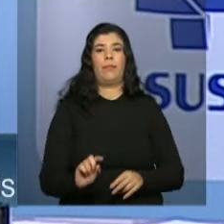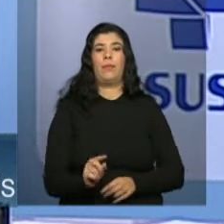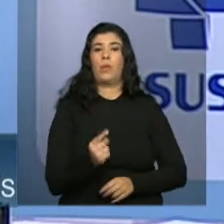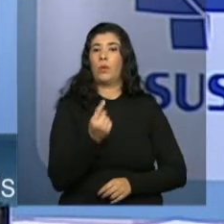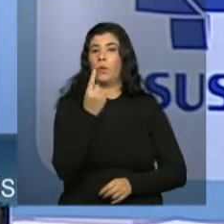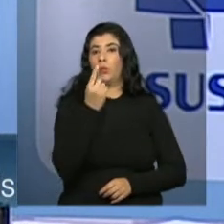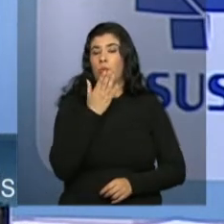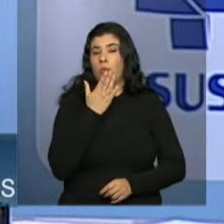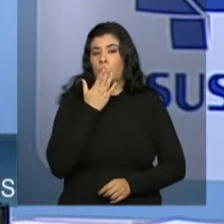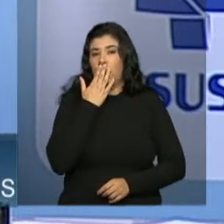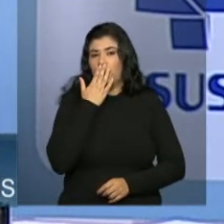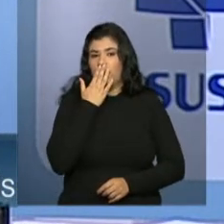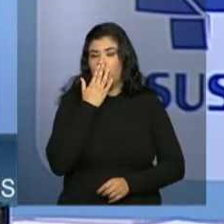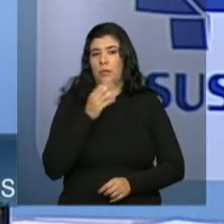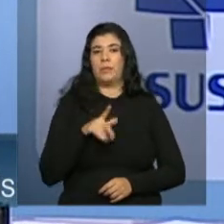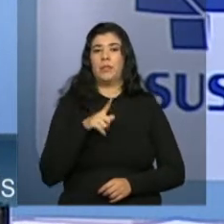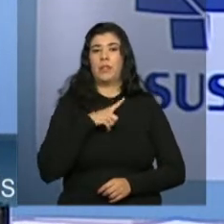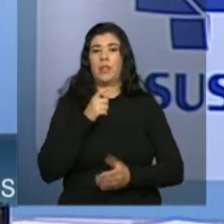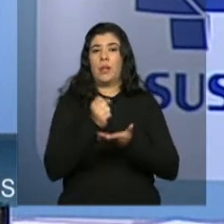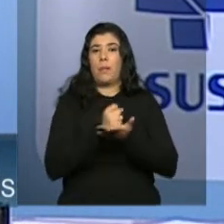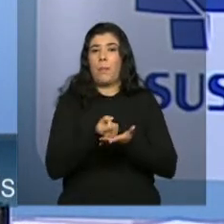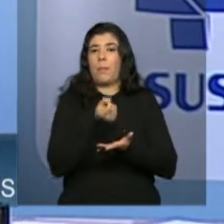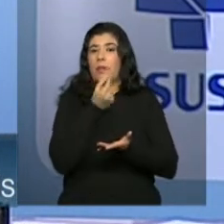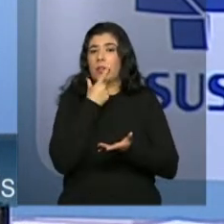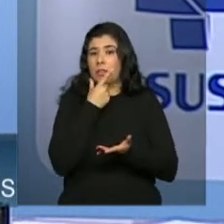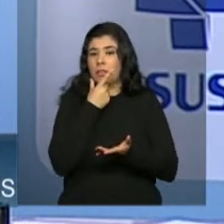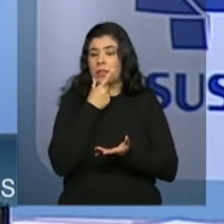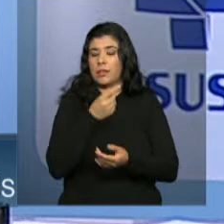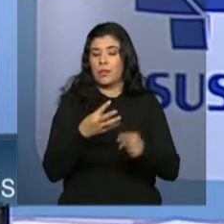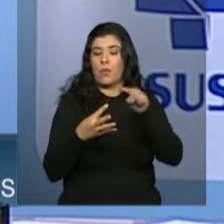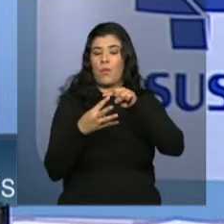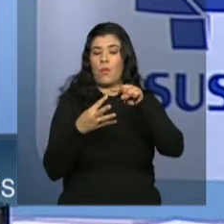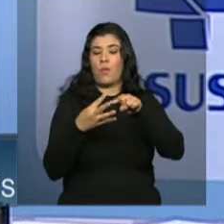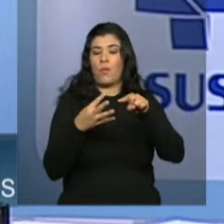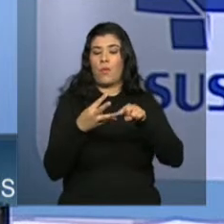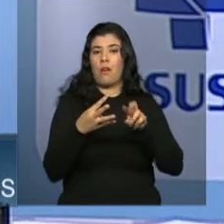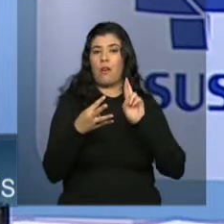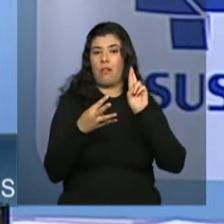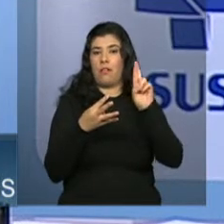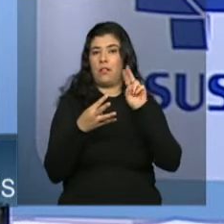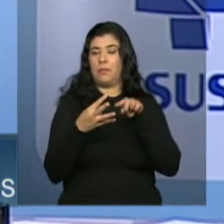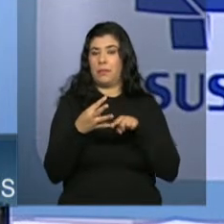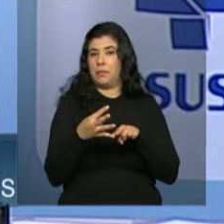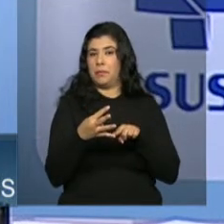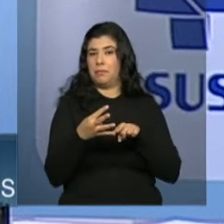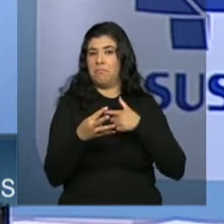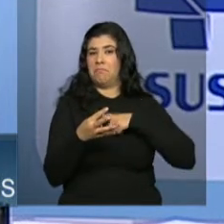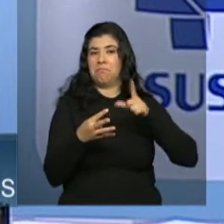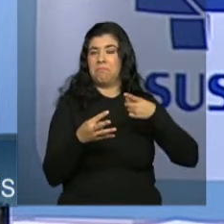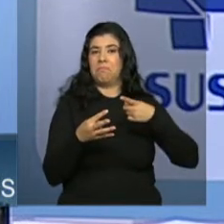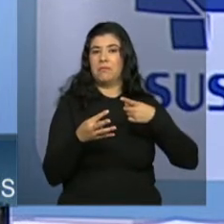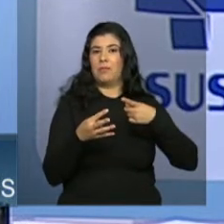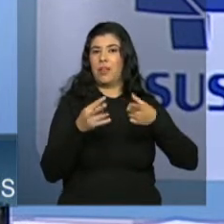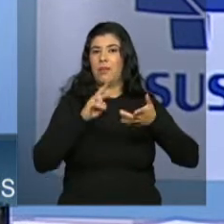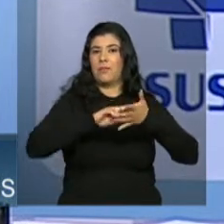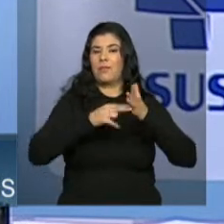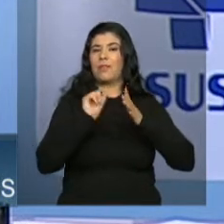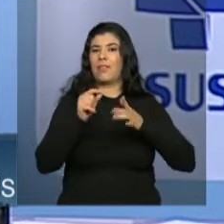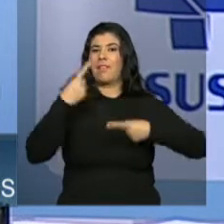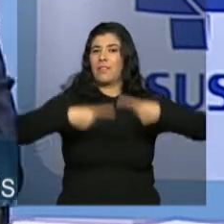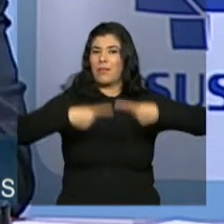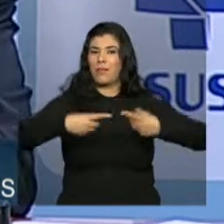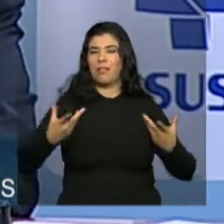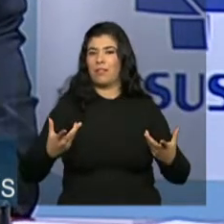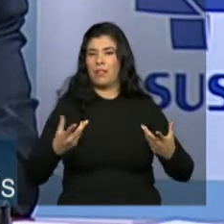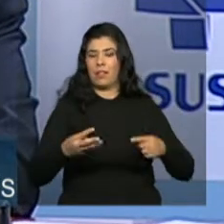que tem quatro apresentações não necessariamente significa que tem concorrência porque se